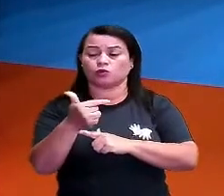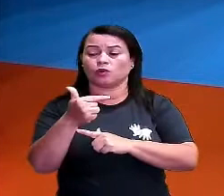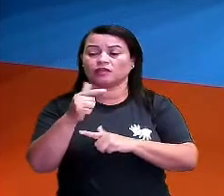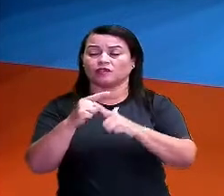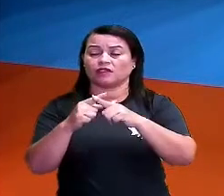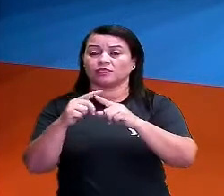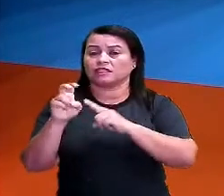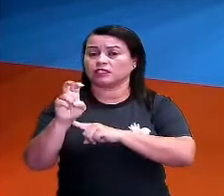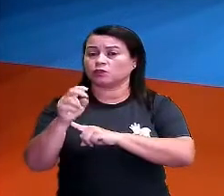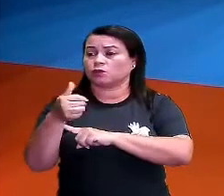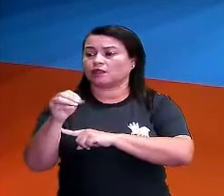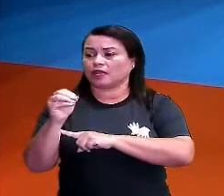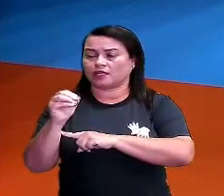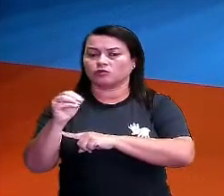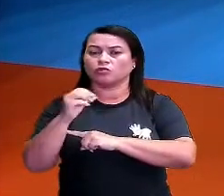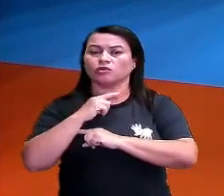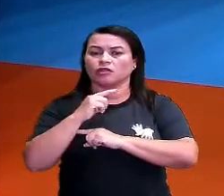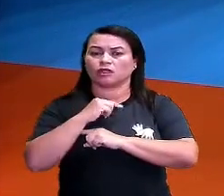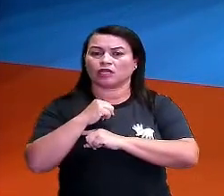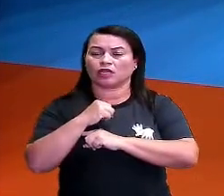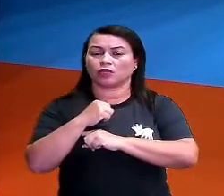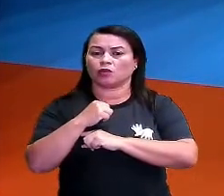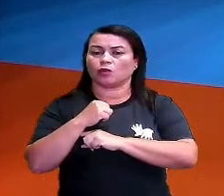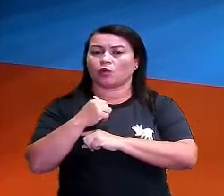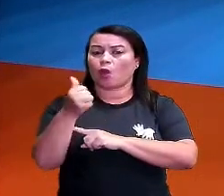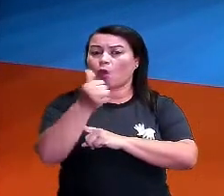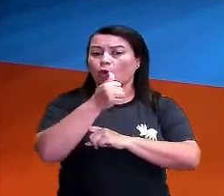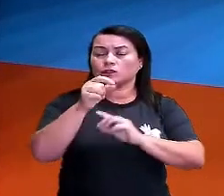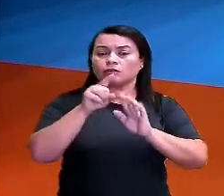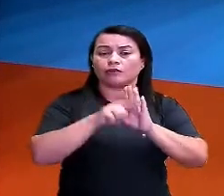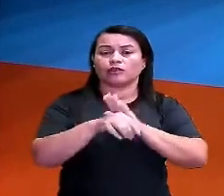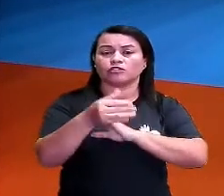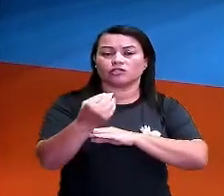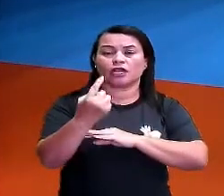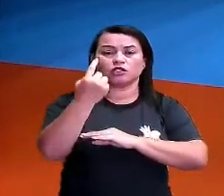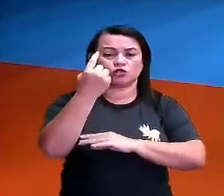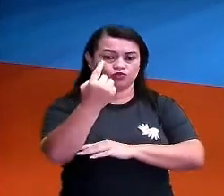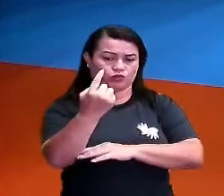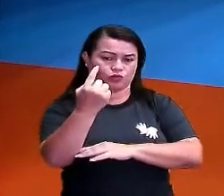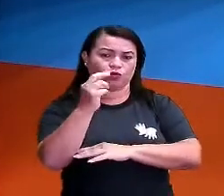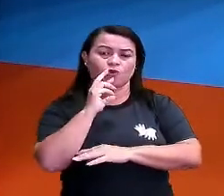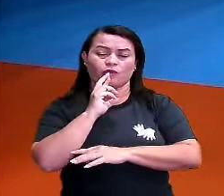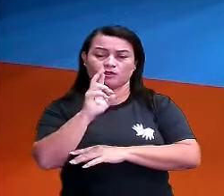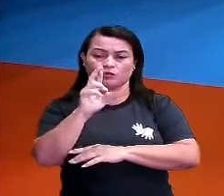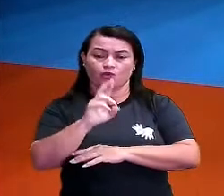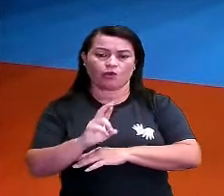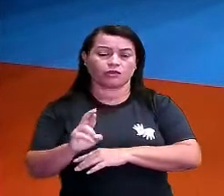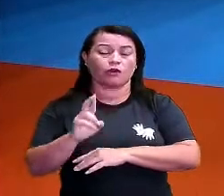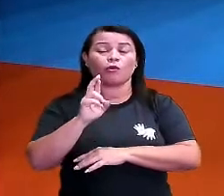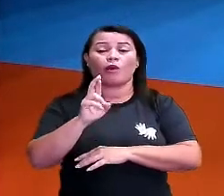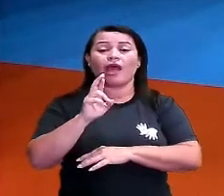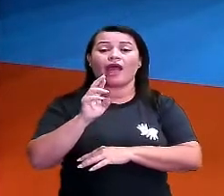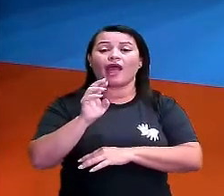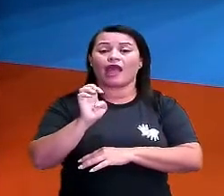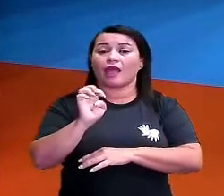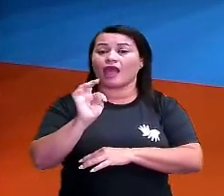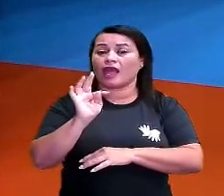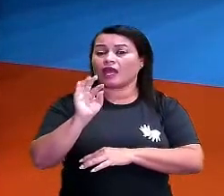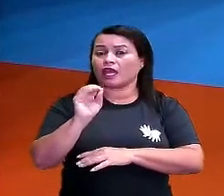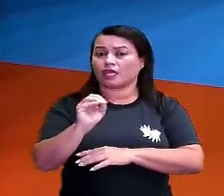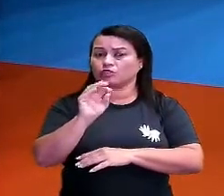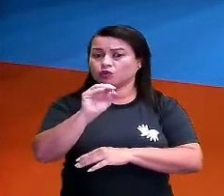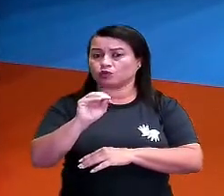Quando eu subtraio 11, né? 11 menos 10, eu vou ter quem? 1, com o resto, né?